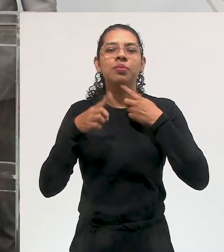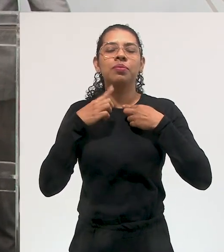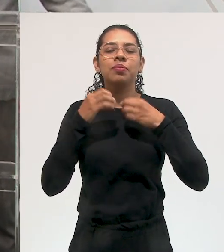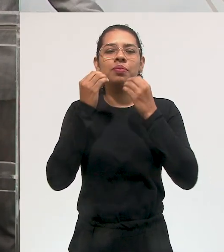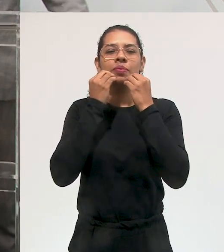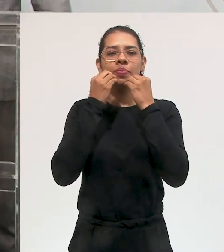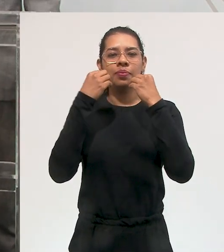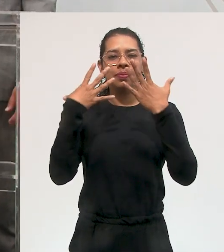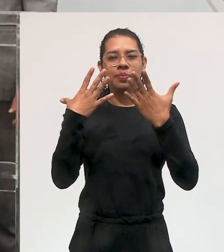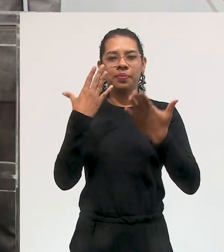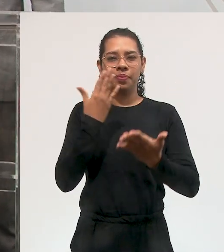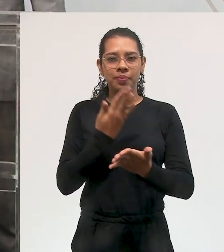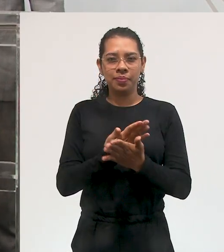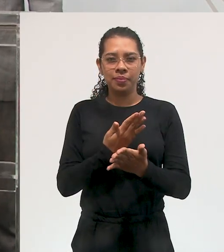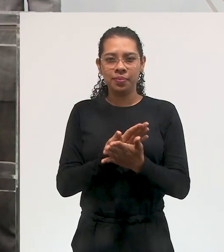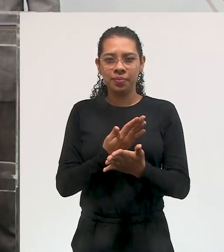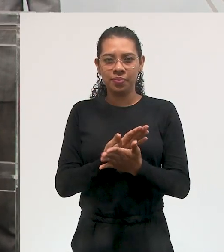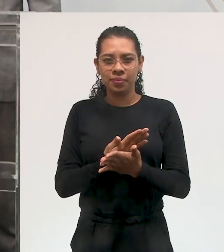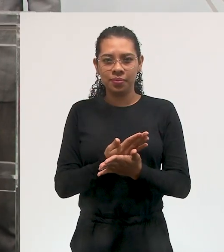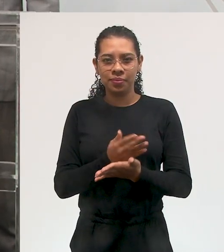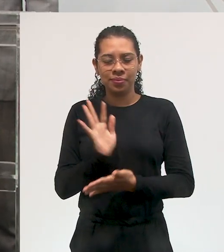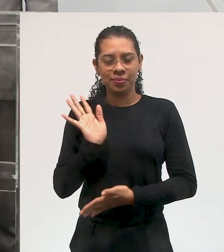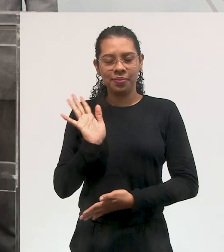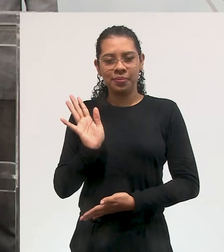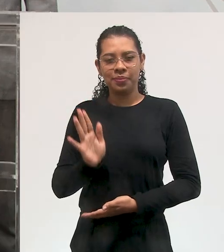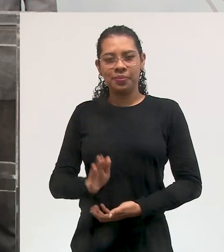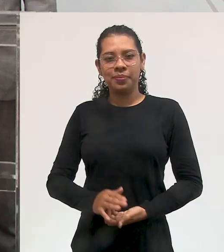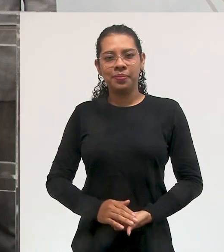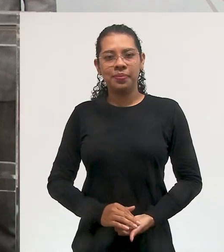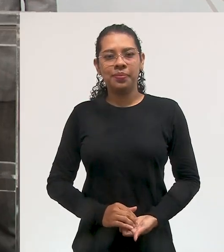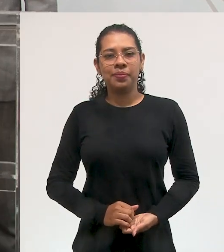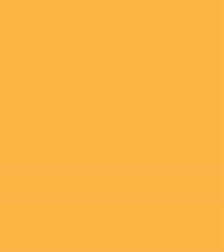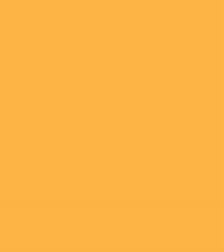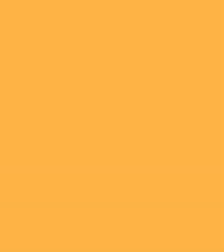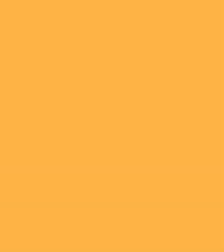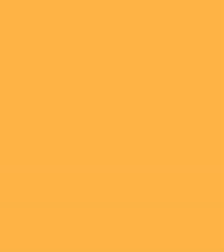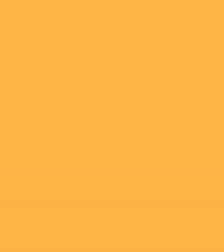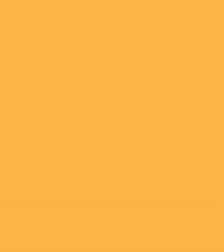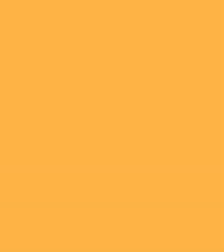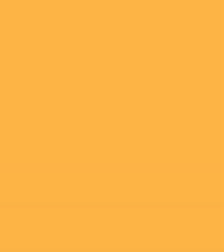E queria desejar para todo mundo aí bons estudos. Valeu!